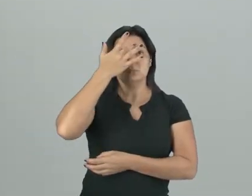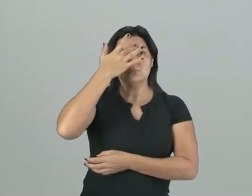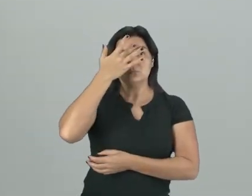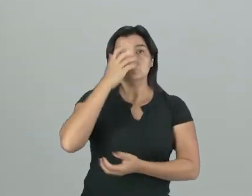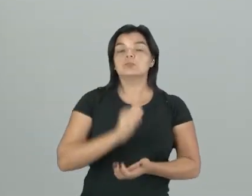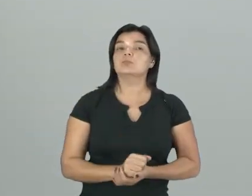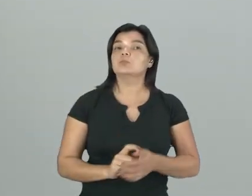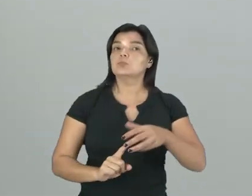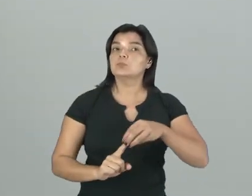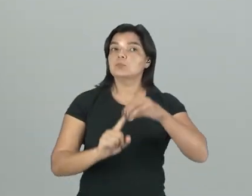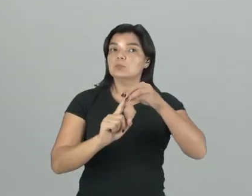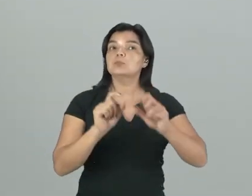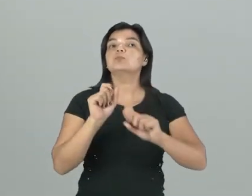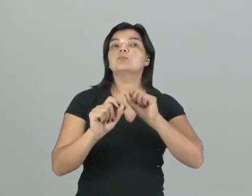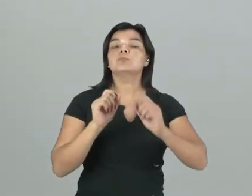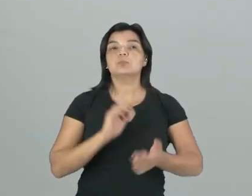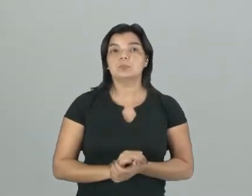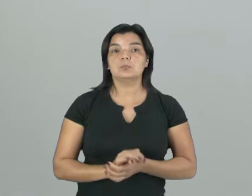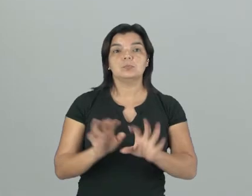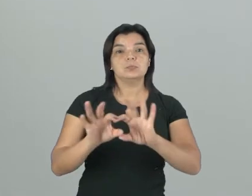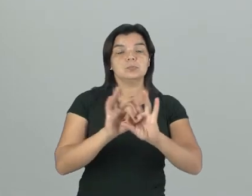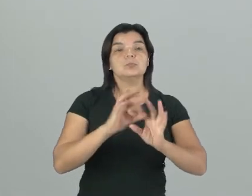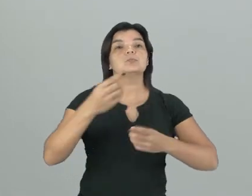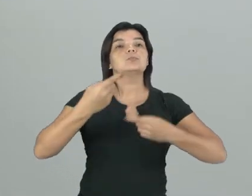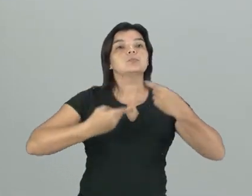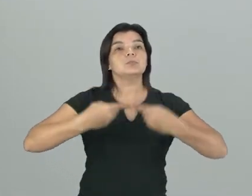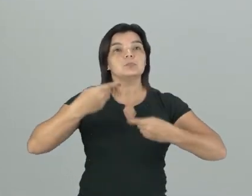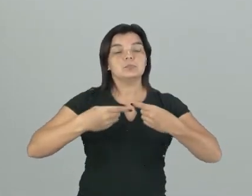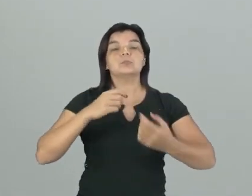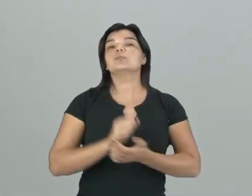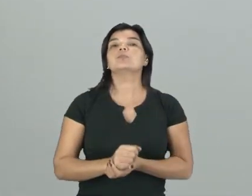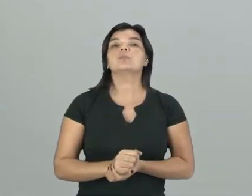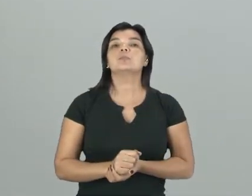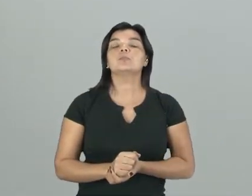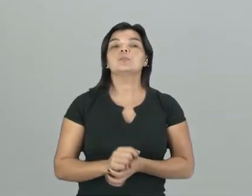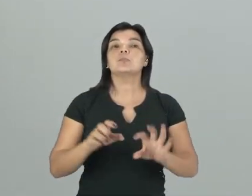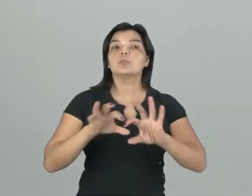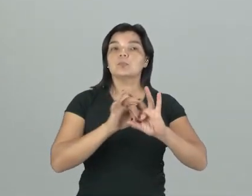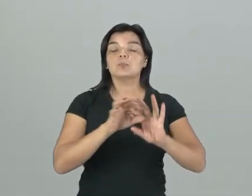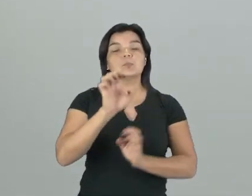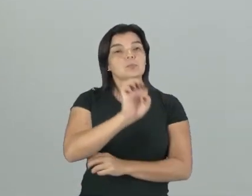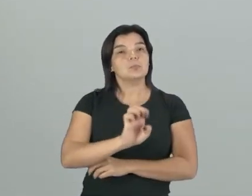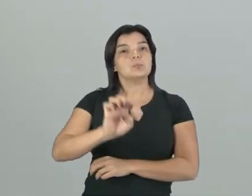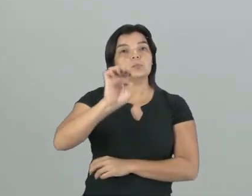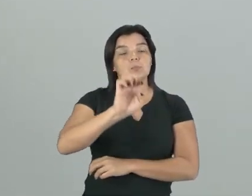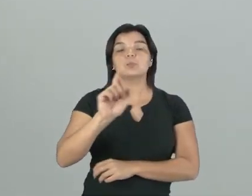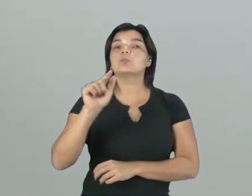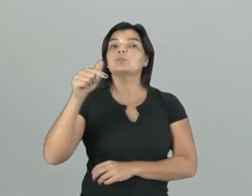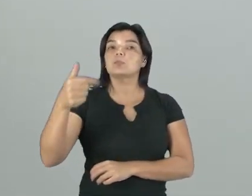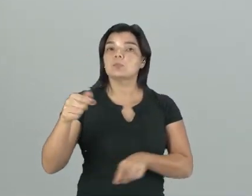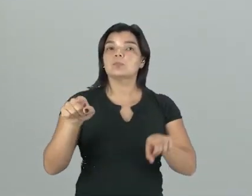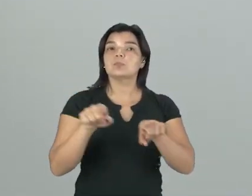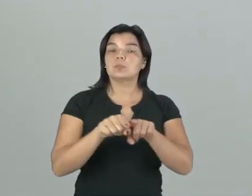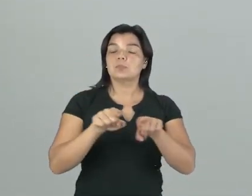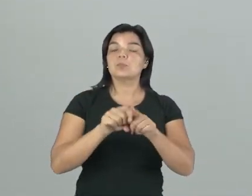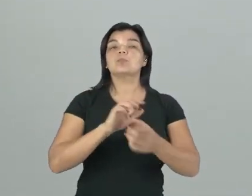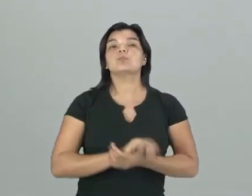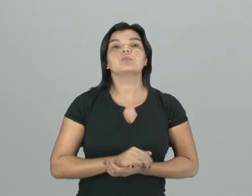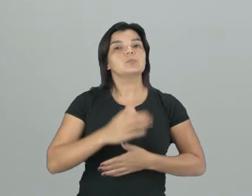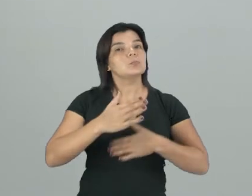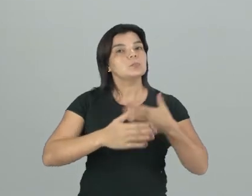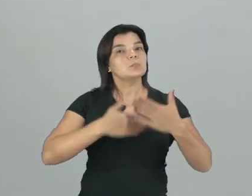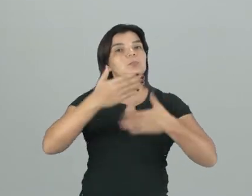memorizarem isso aí, é a União Europeia. Não tem nenhum outro bloco do mundo que esteja nesse